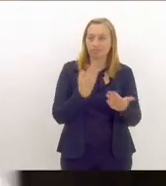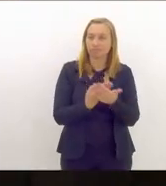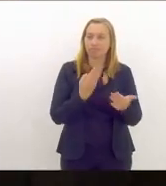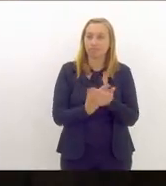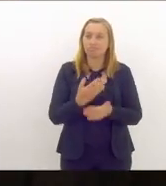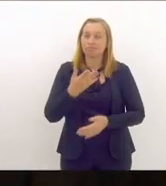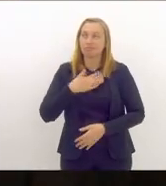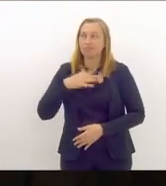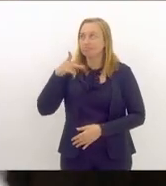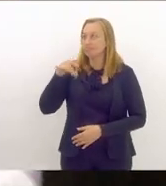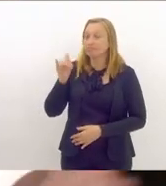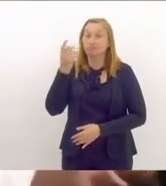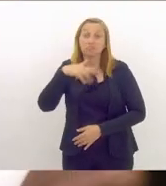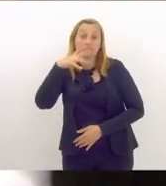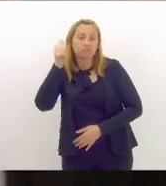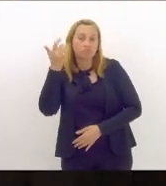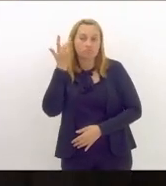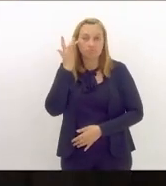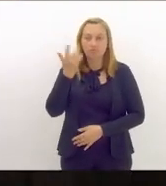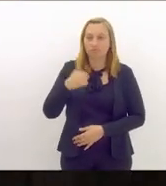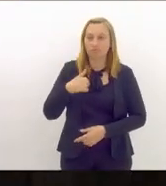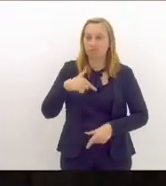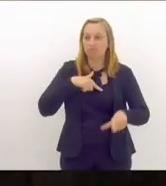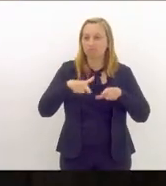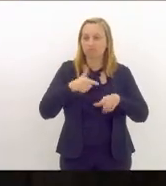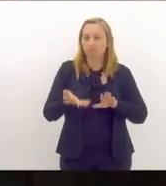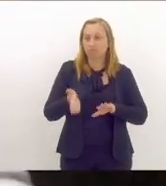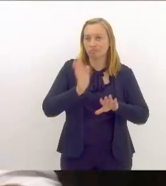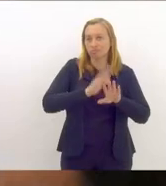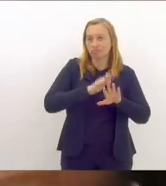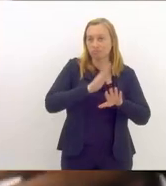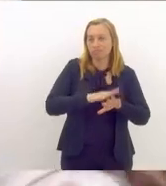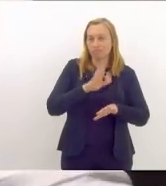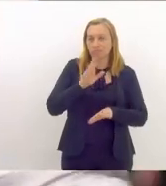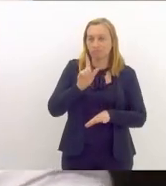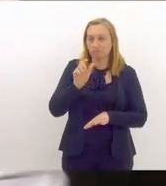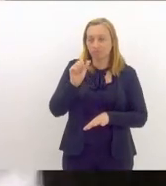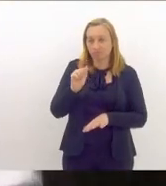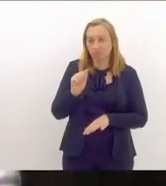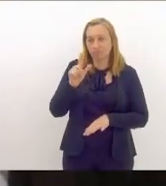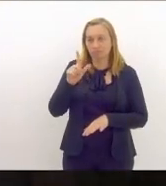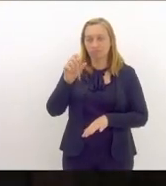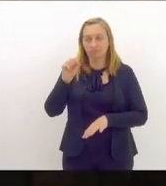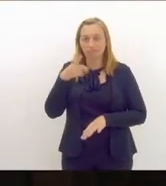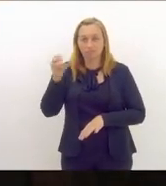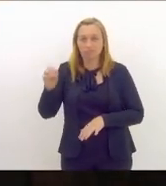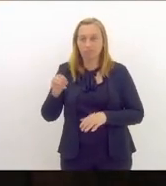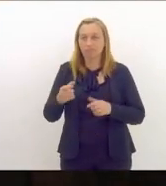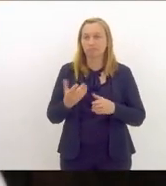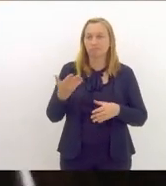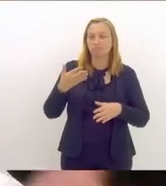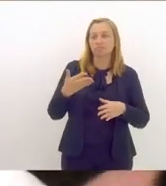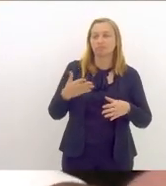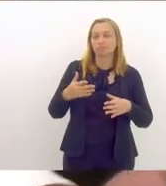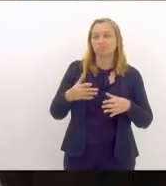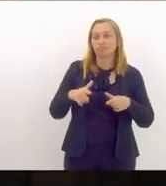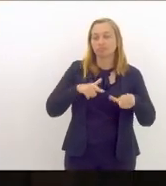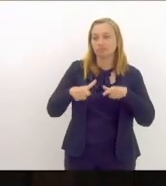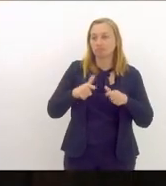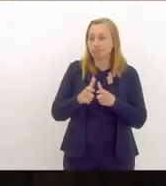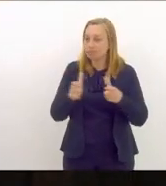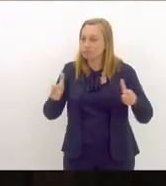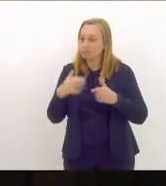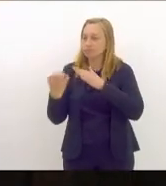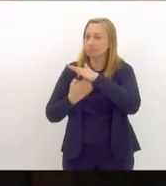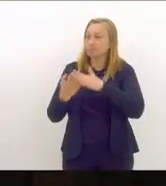achou que eu deveria trabalhar atrás de um balcão, achou que eu deveria trabalhar dentro de uma grande empresa. E eu trabalhei dentro